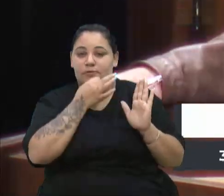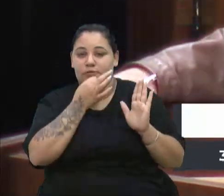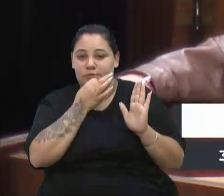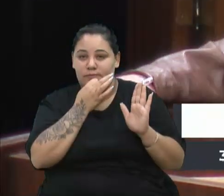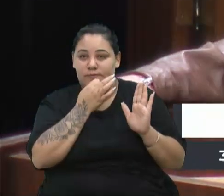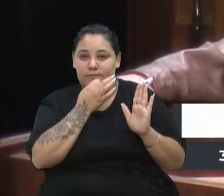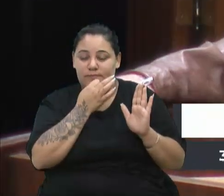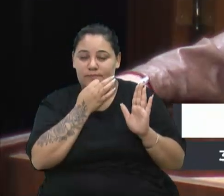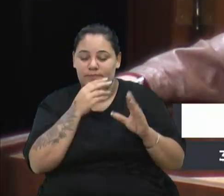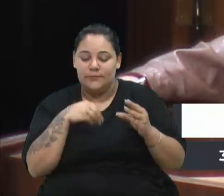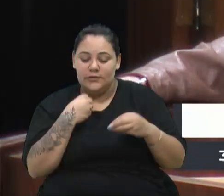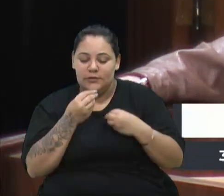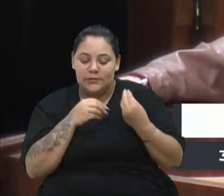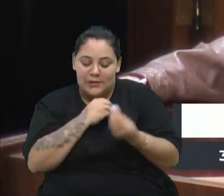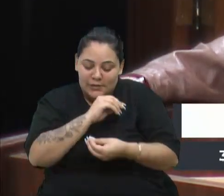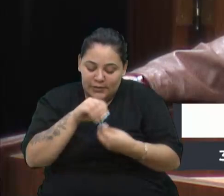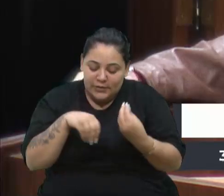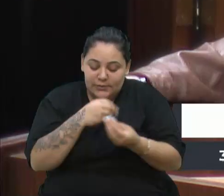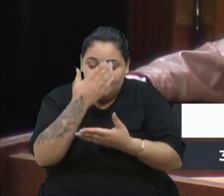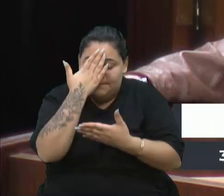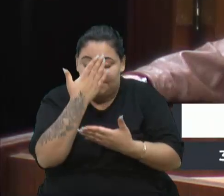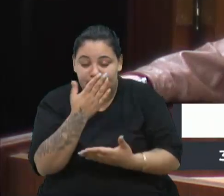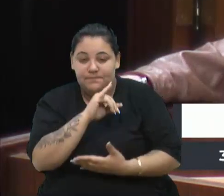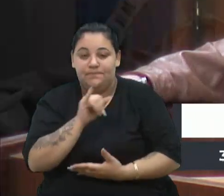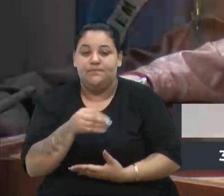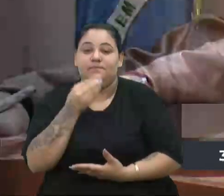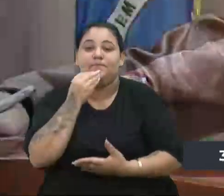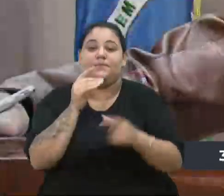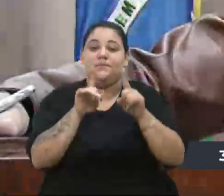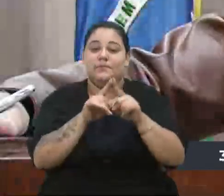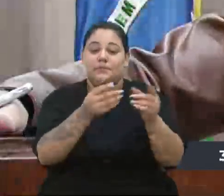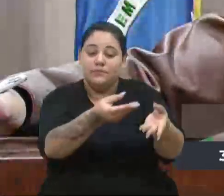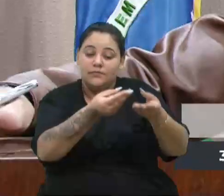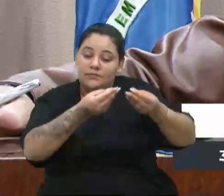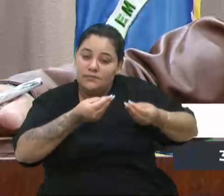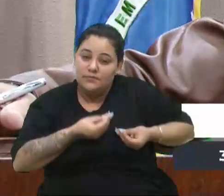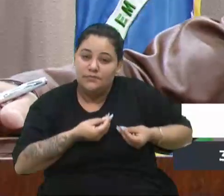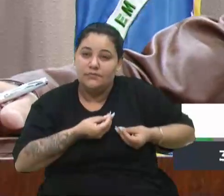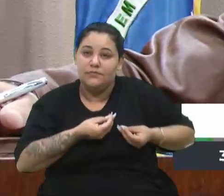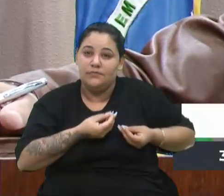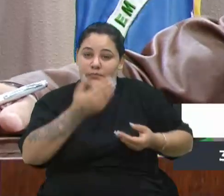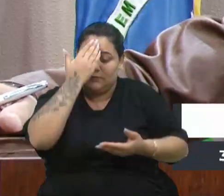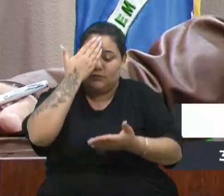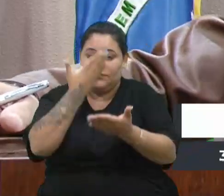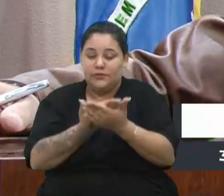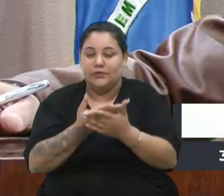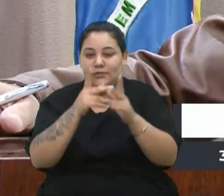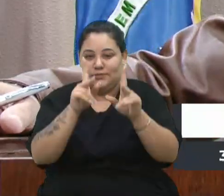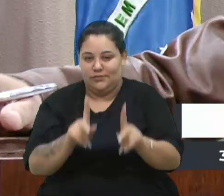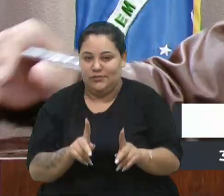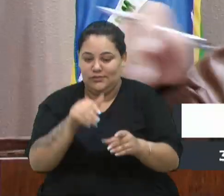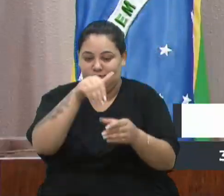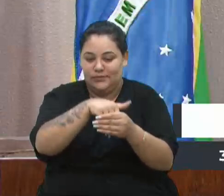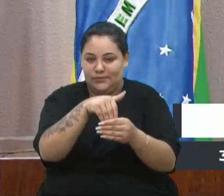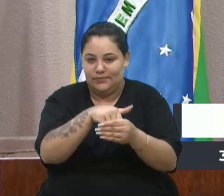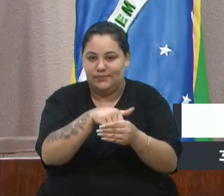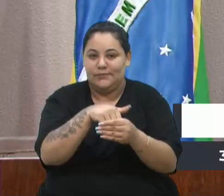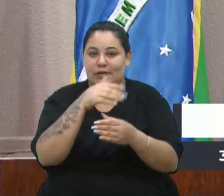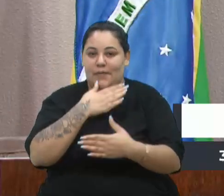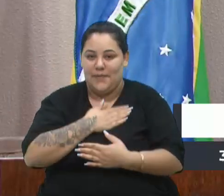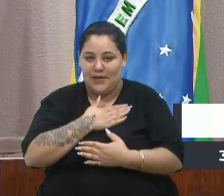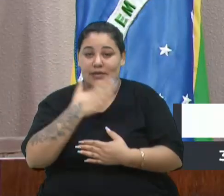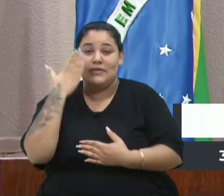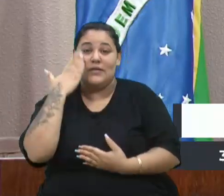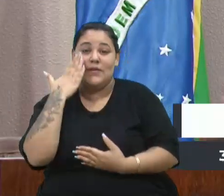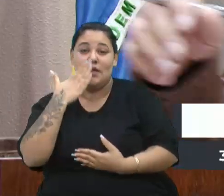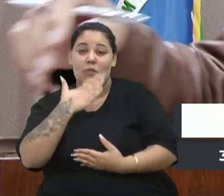Sinto um misto de gratidão pela oportunidade de ter recebido a confiança das pessoas, de saber que, na